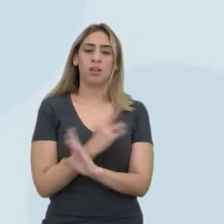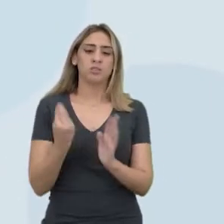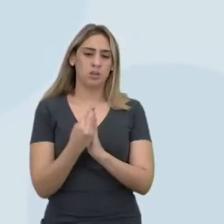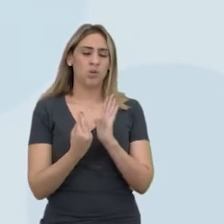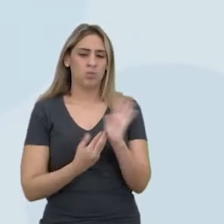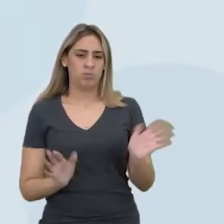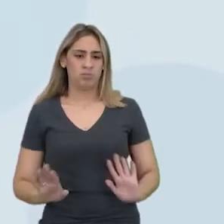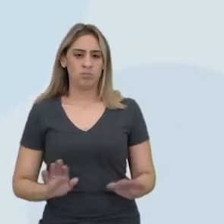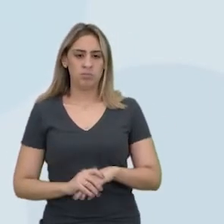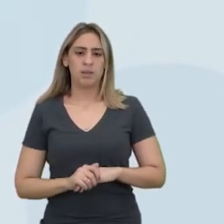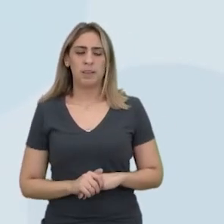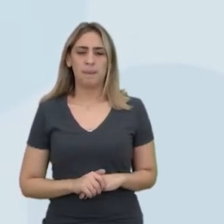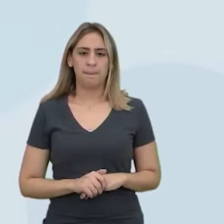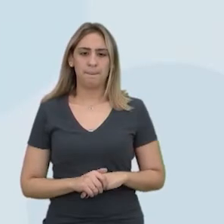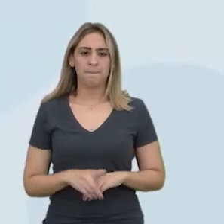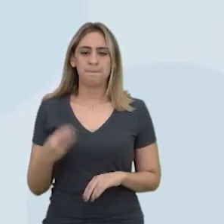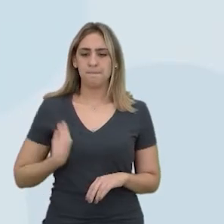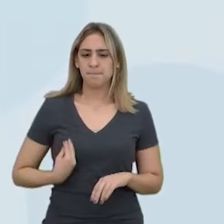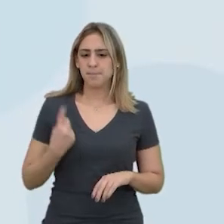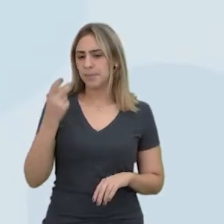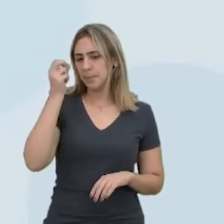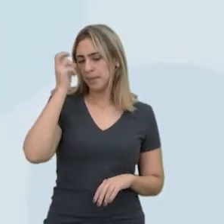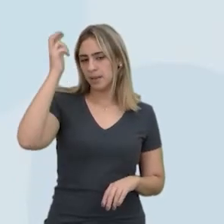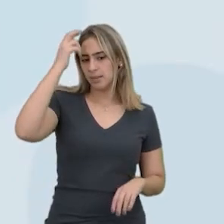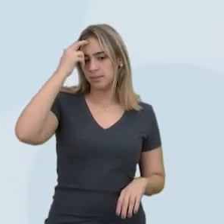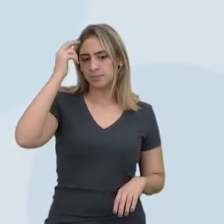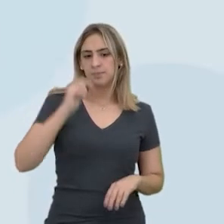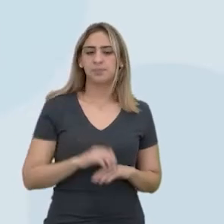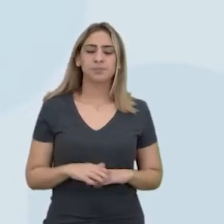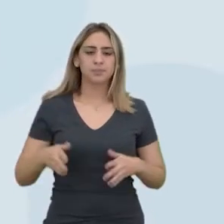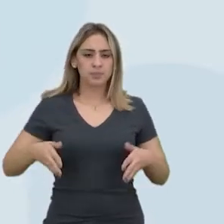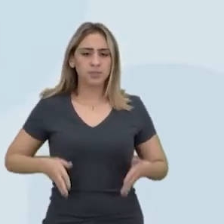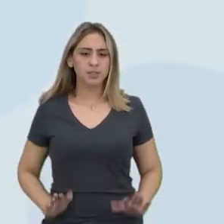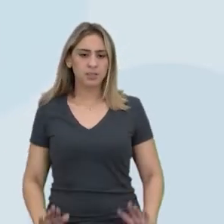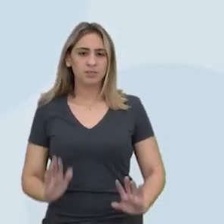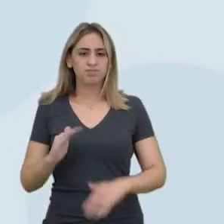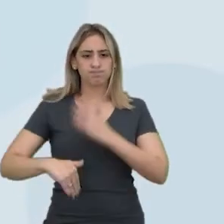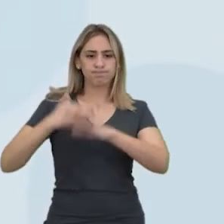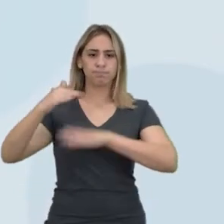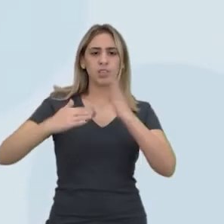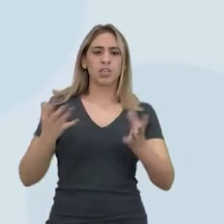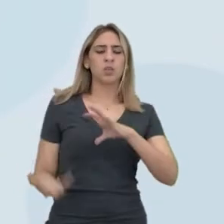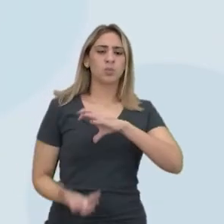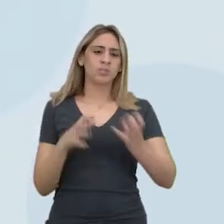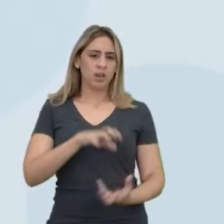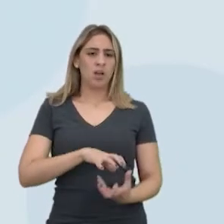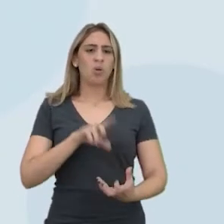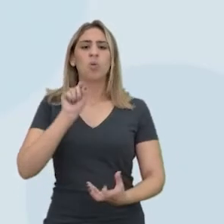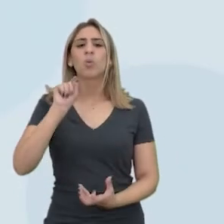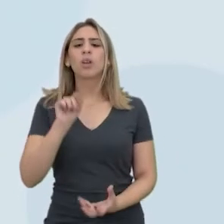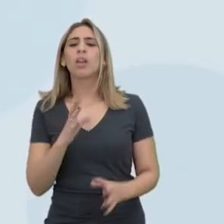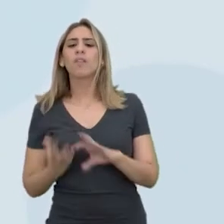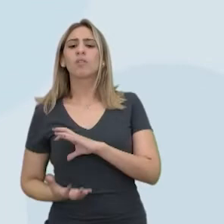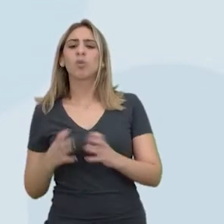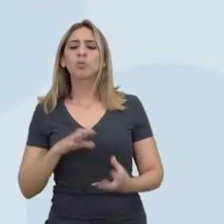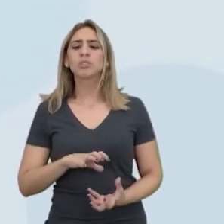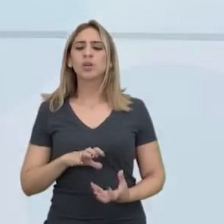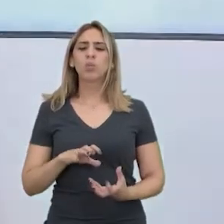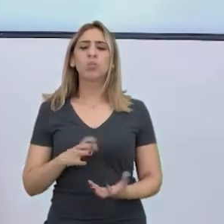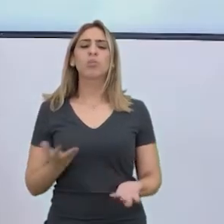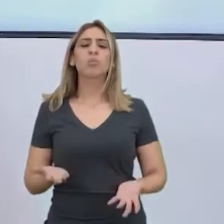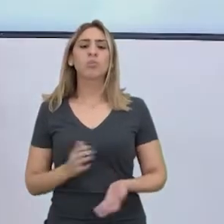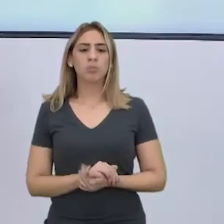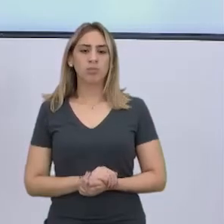E aí, existia uma cultura, nasceu a Revolução Industrial. E o que a Revolução Industrial